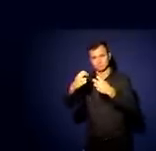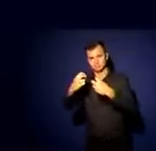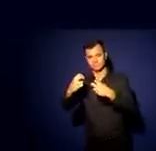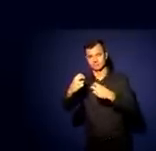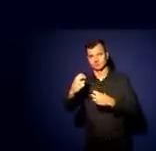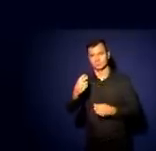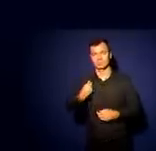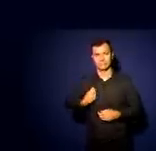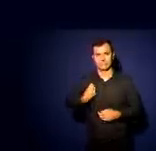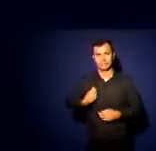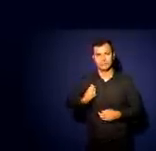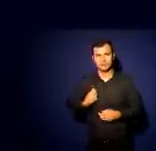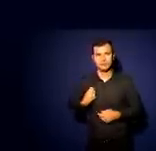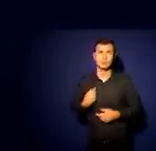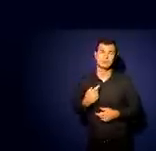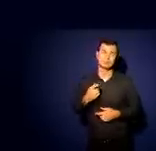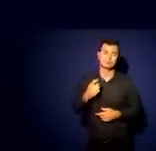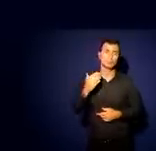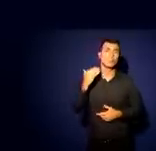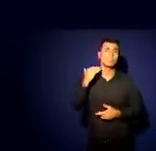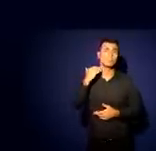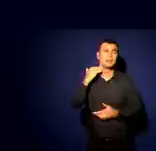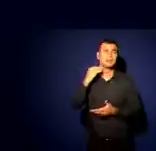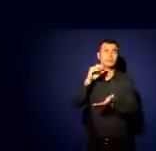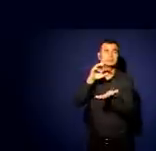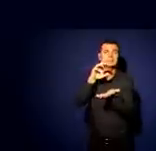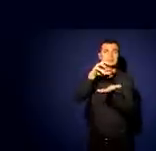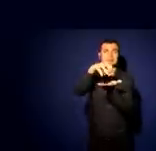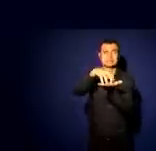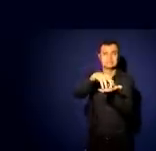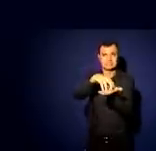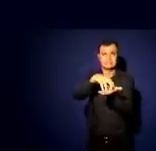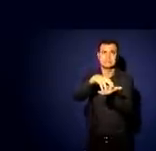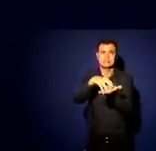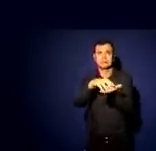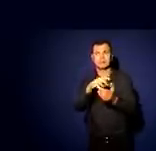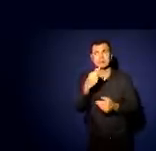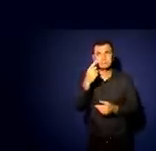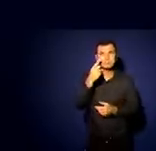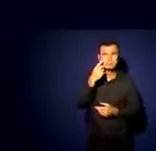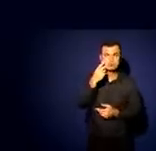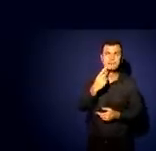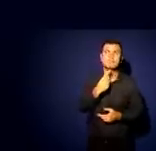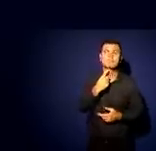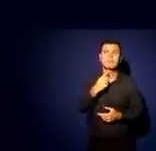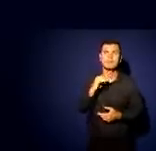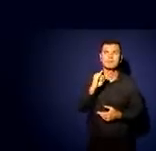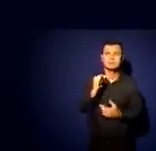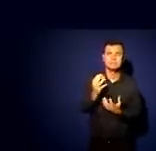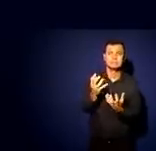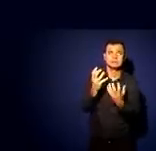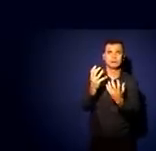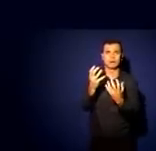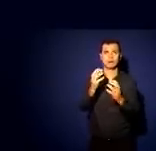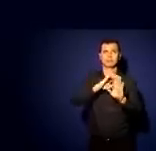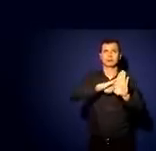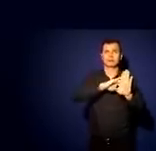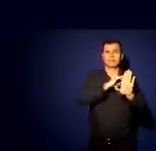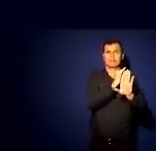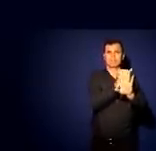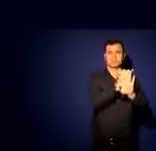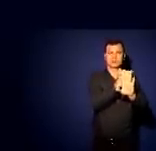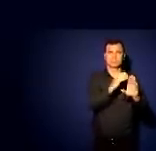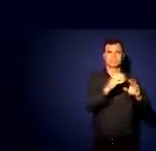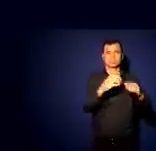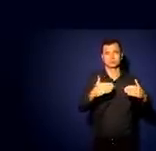do lado do banco central é um sinal Claro de tentativa de inspecionamento né na narrativa junto com a Fazenda